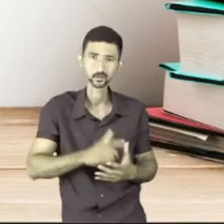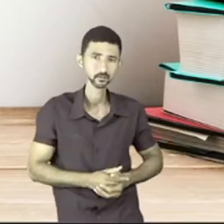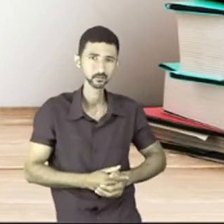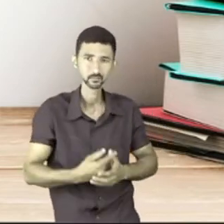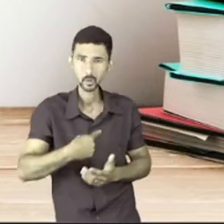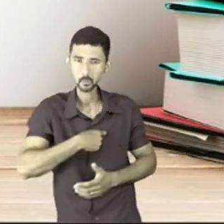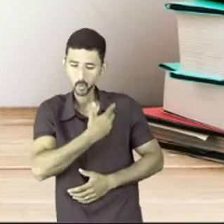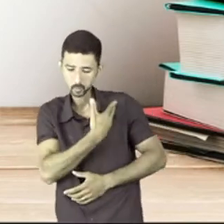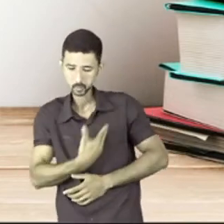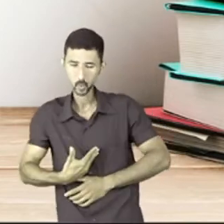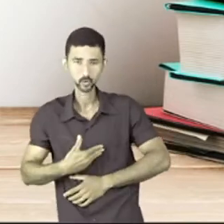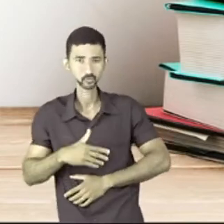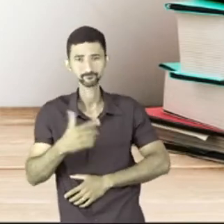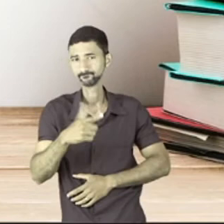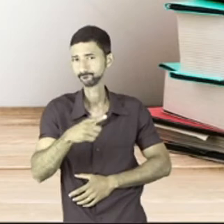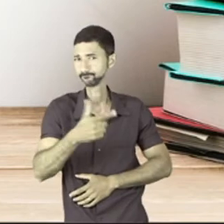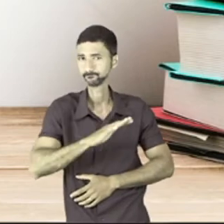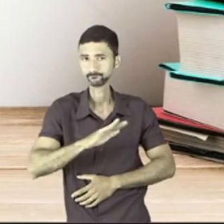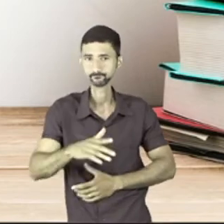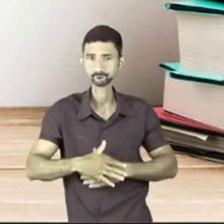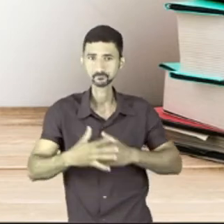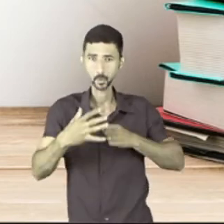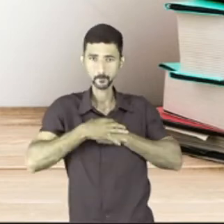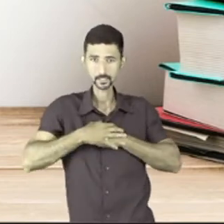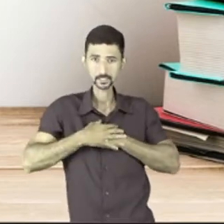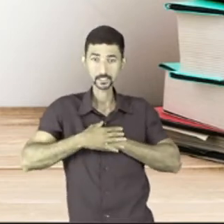se machucar.